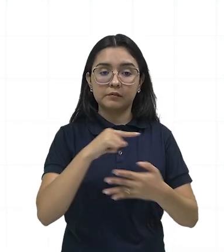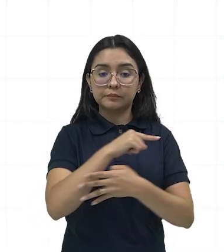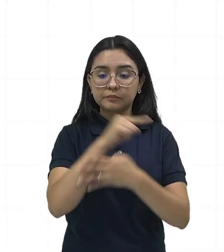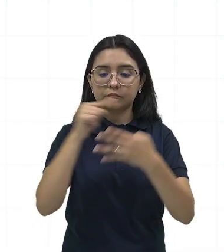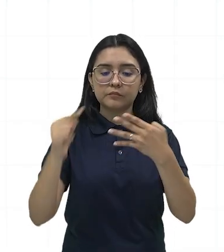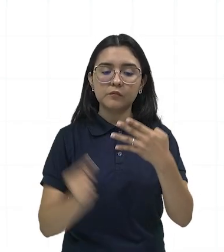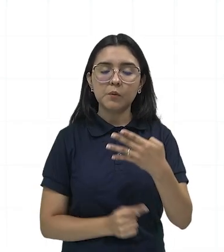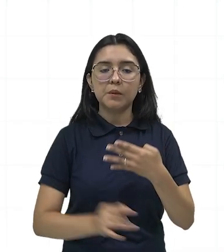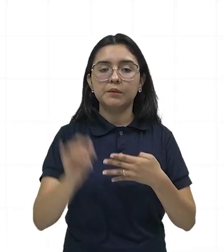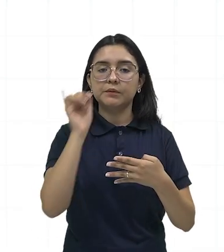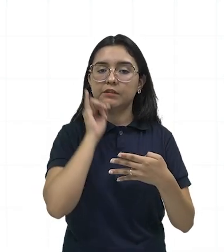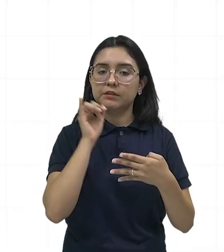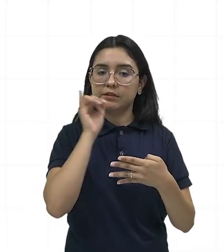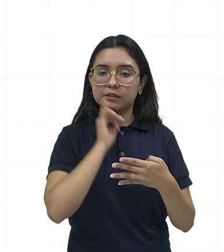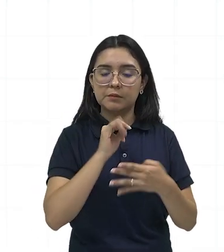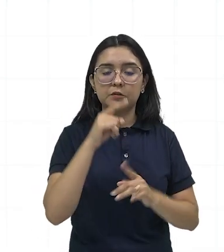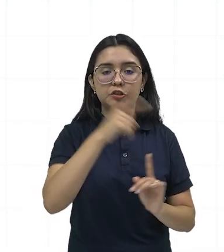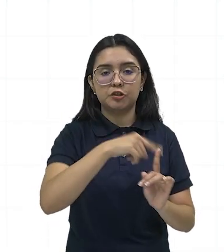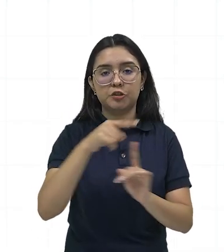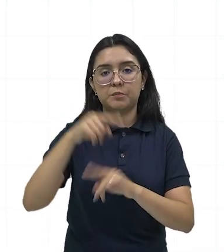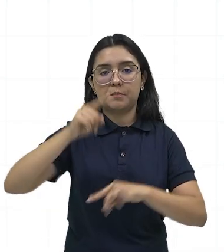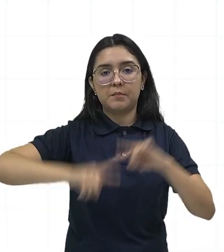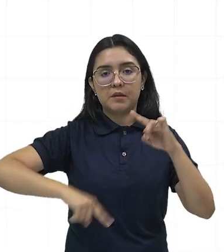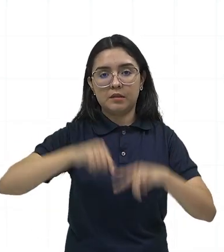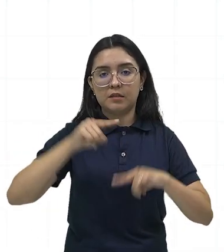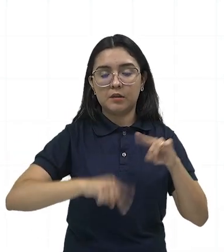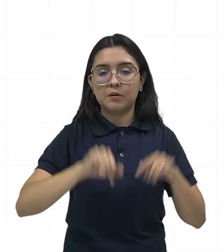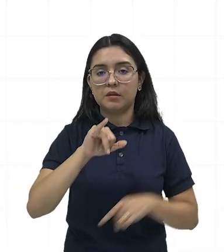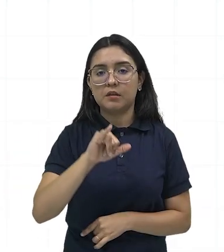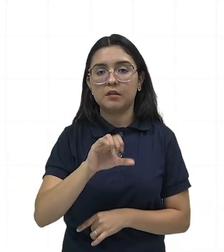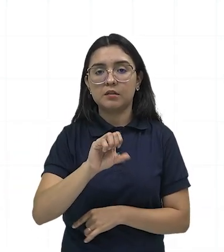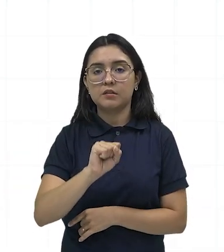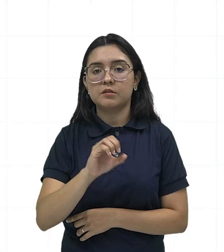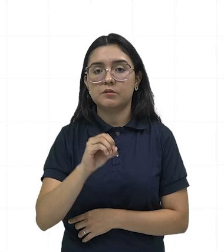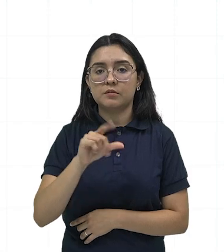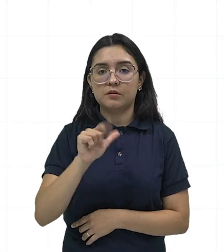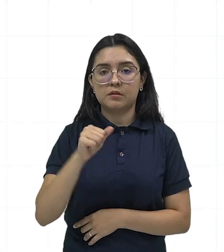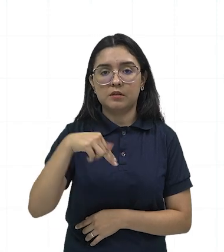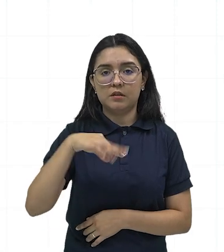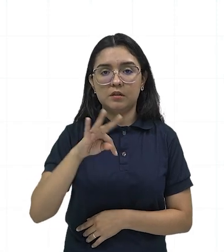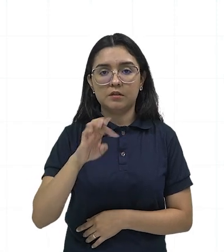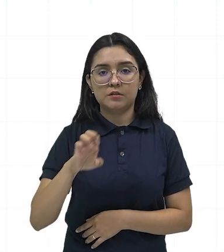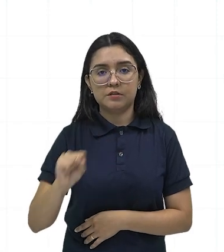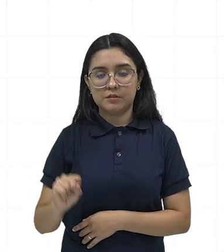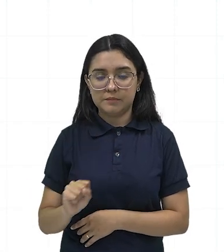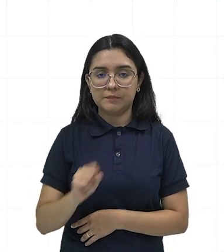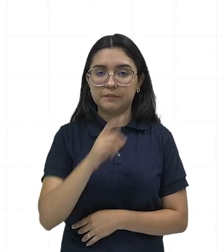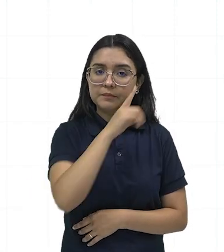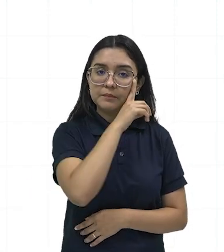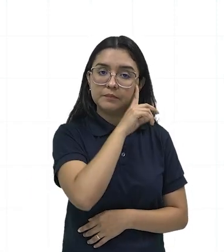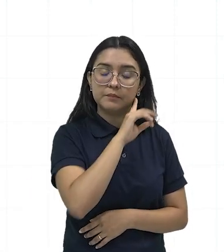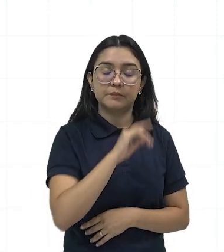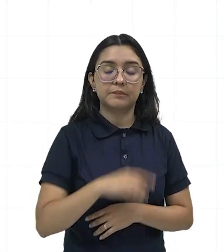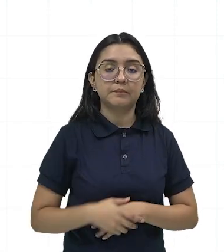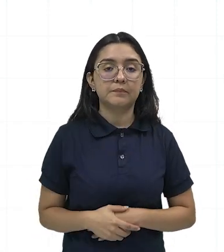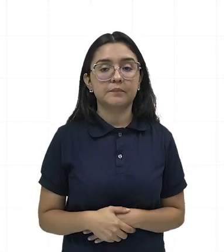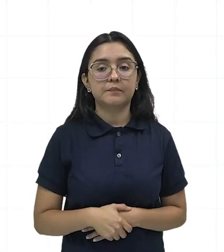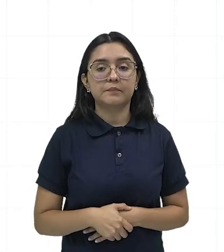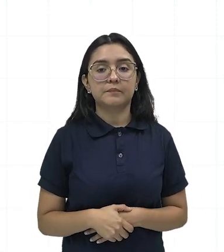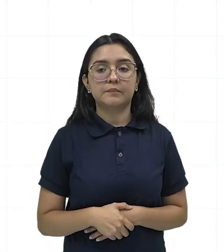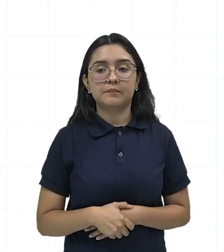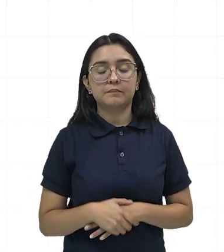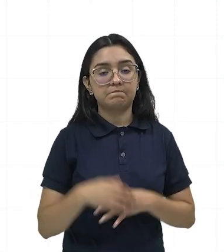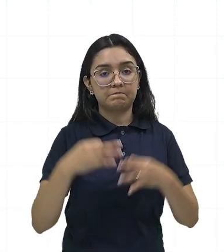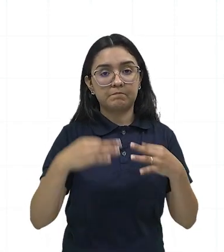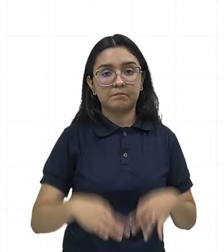4 exemplos desses materiais que são chamados de isolantes, certo? Então,